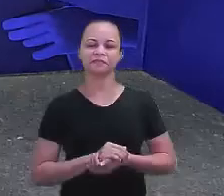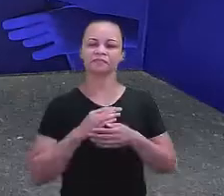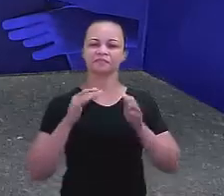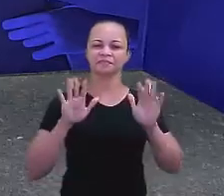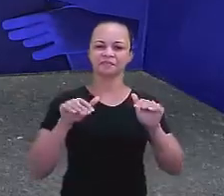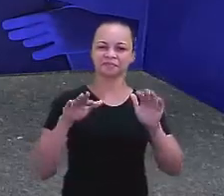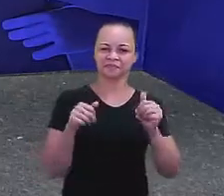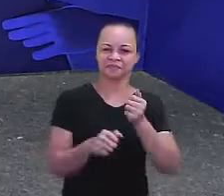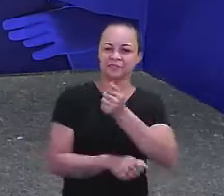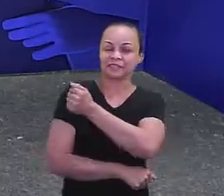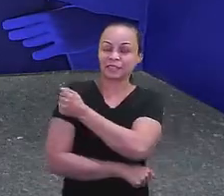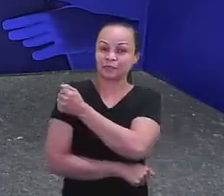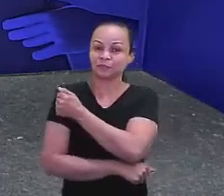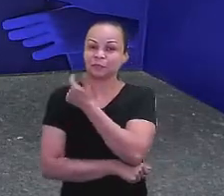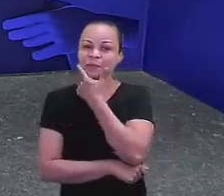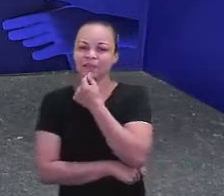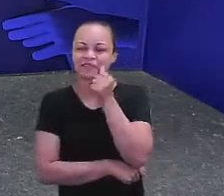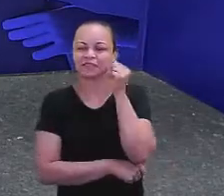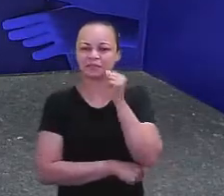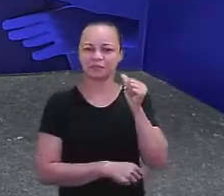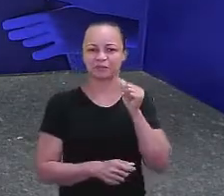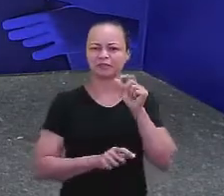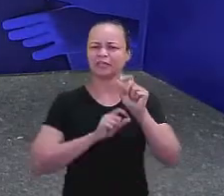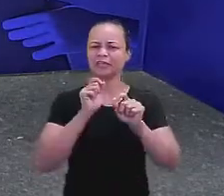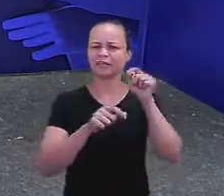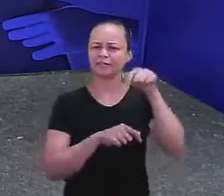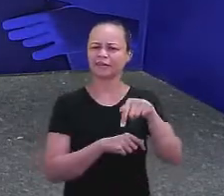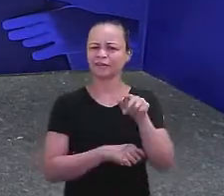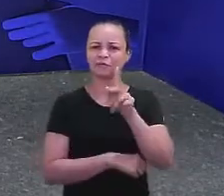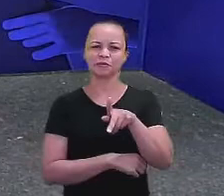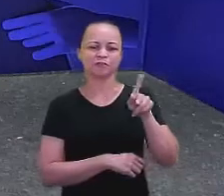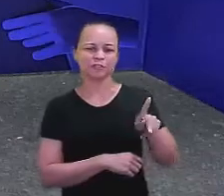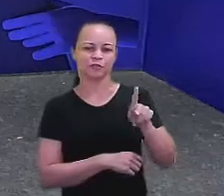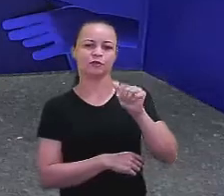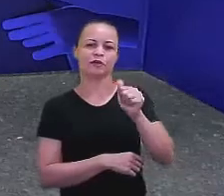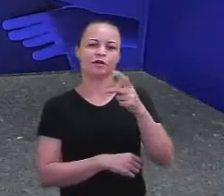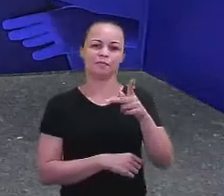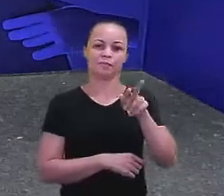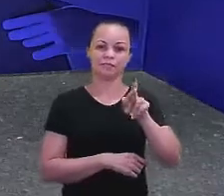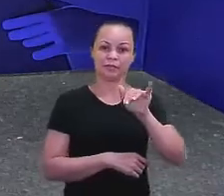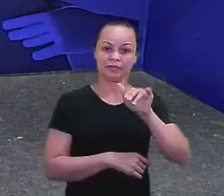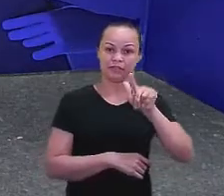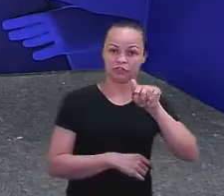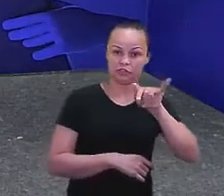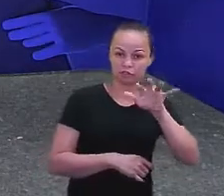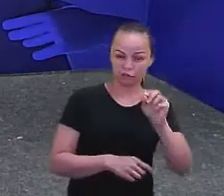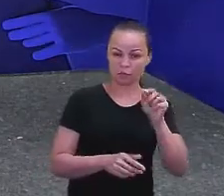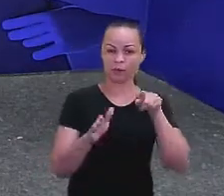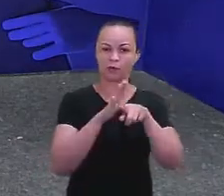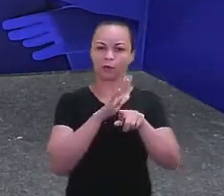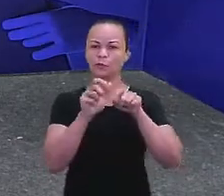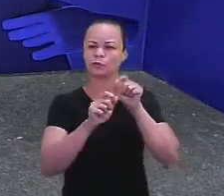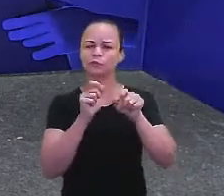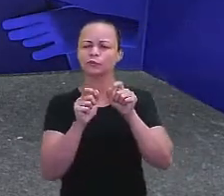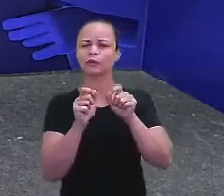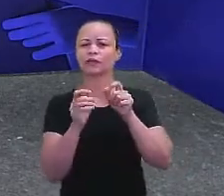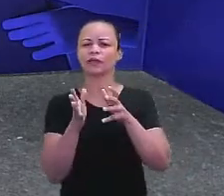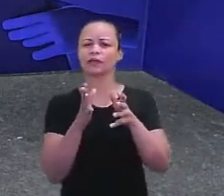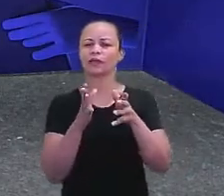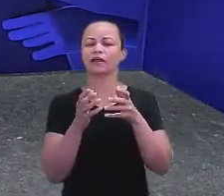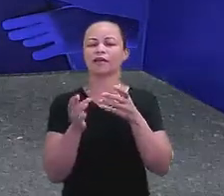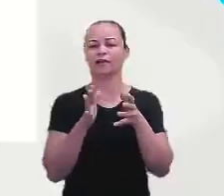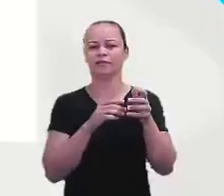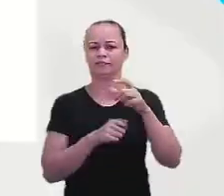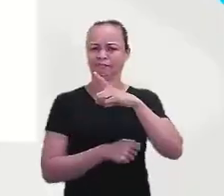Salve, salve, aluno e aluno. Quem é que está aqui na área? Professor Apris, fazendo aquela perguntinha básica, fofinha. Tem aluno aí? Espero que